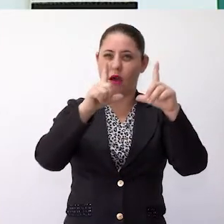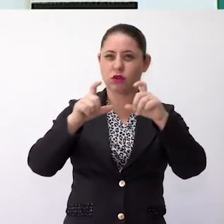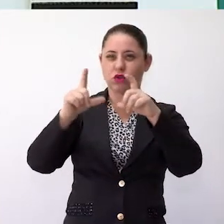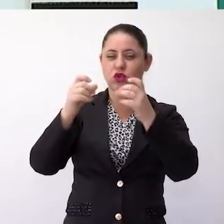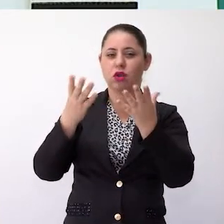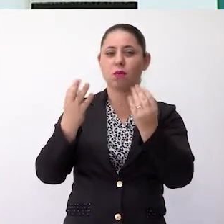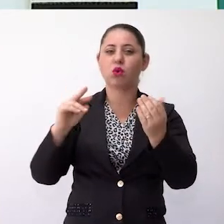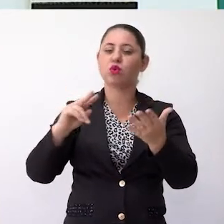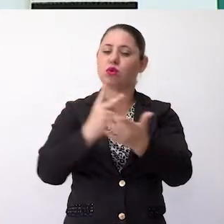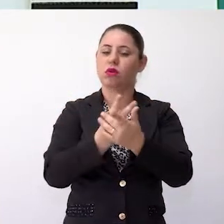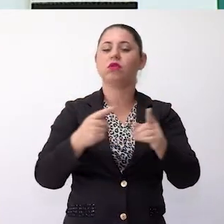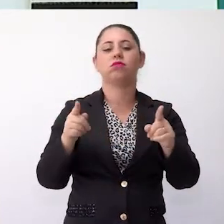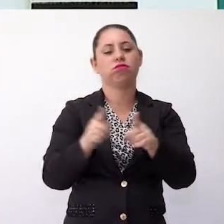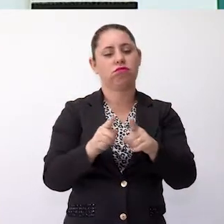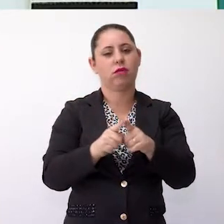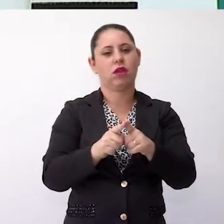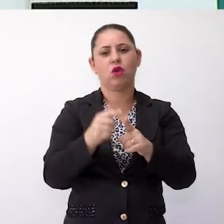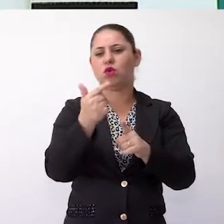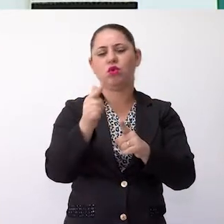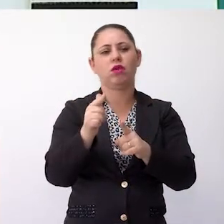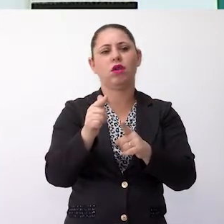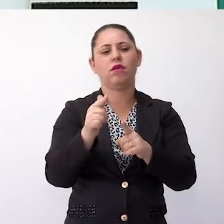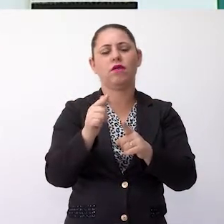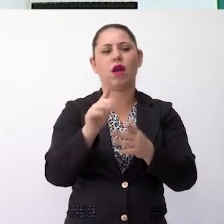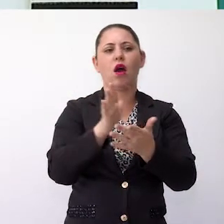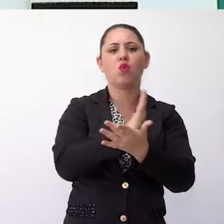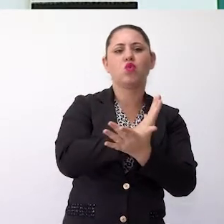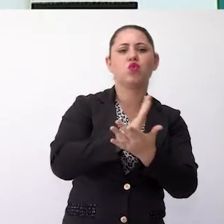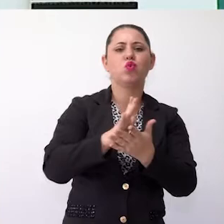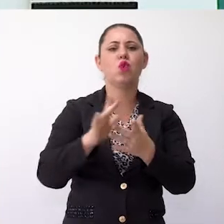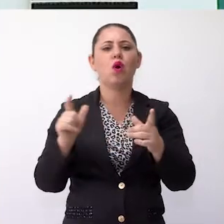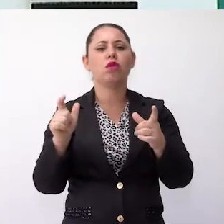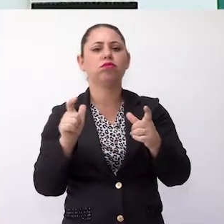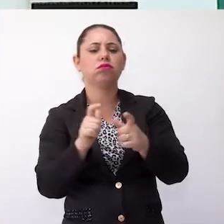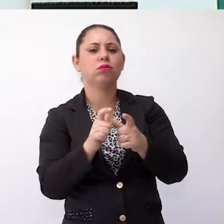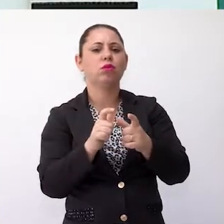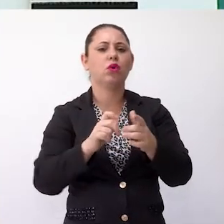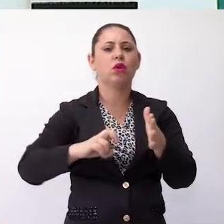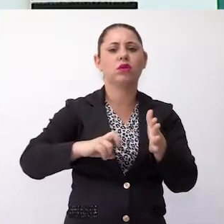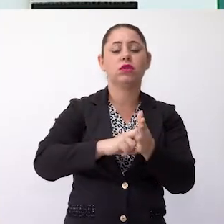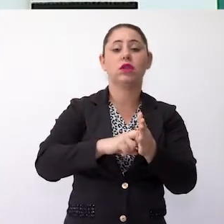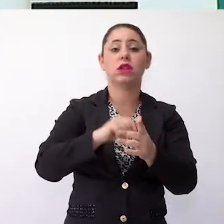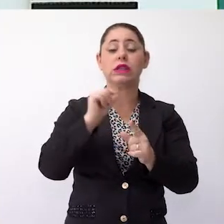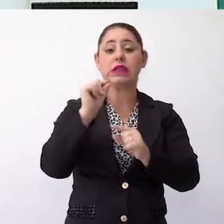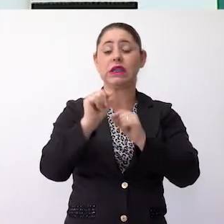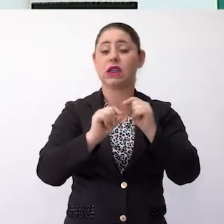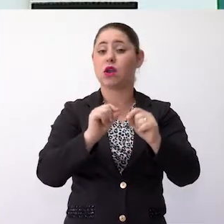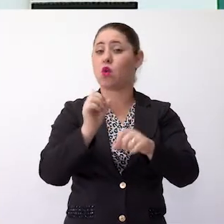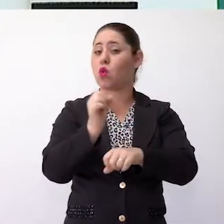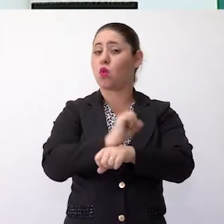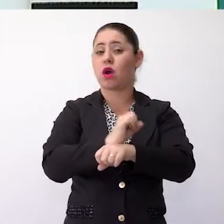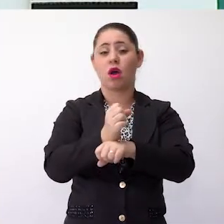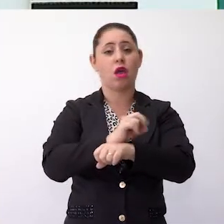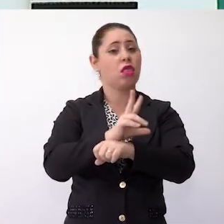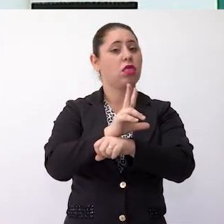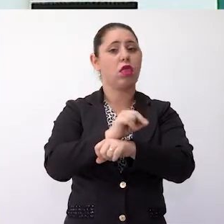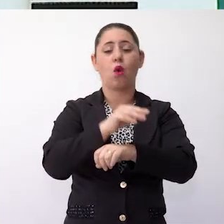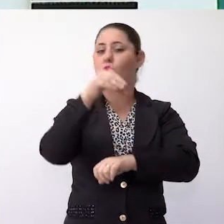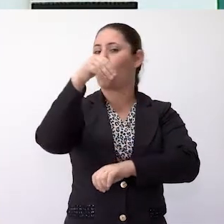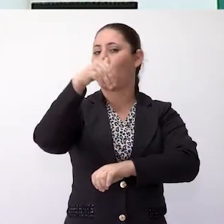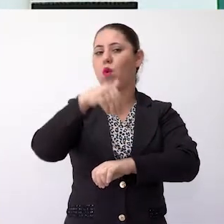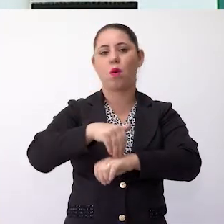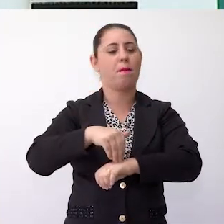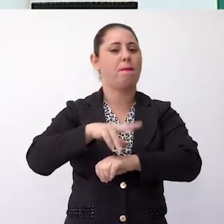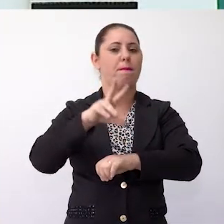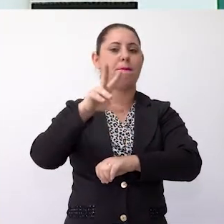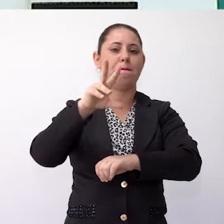né? Nós não tivemos alguns poucos acidentes em que o condutor não foi